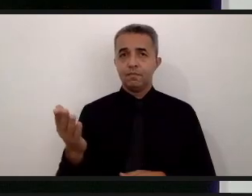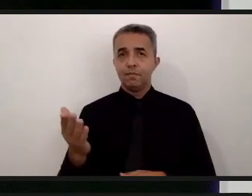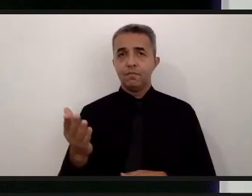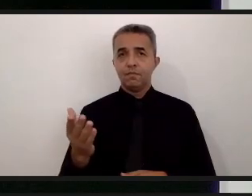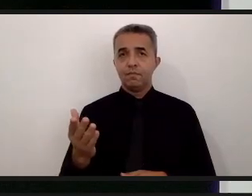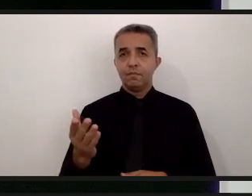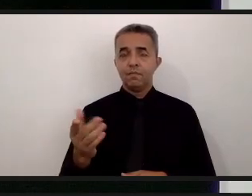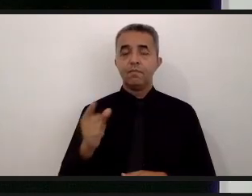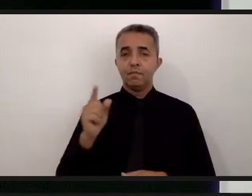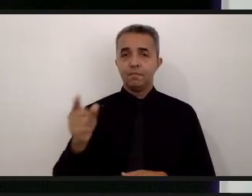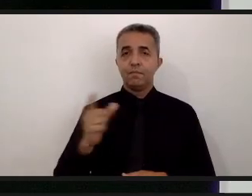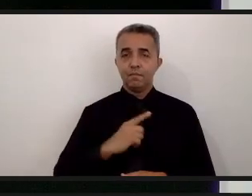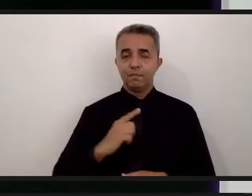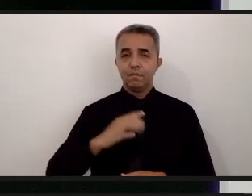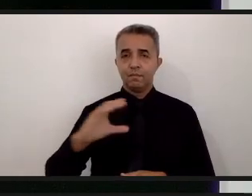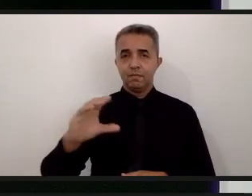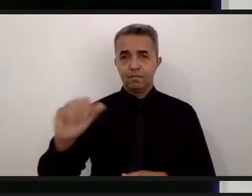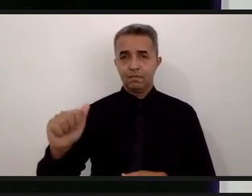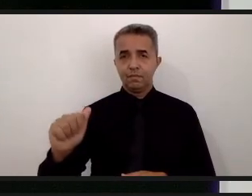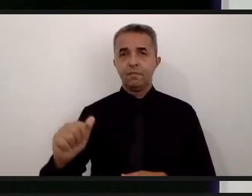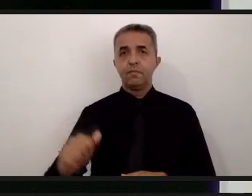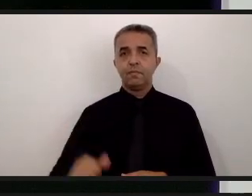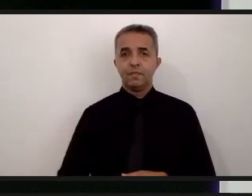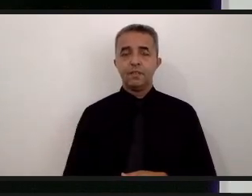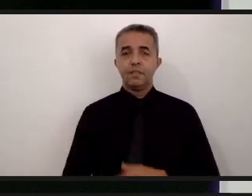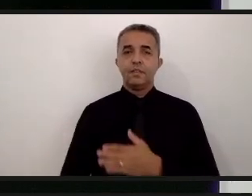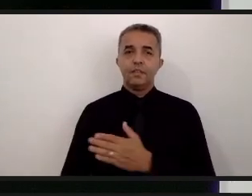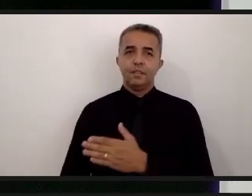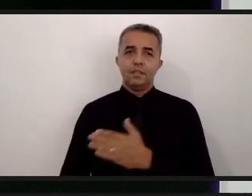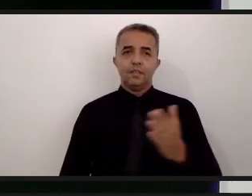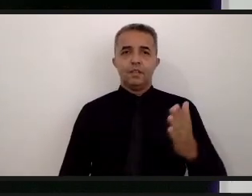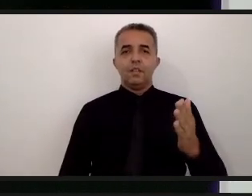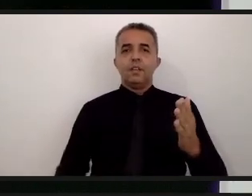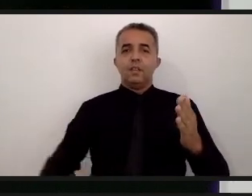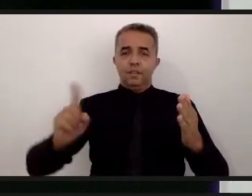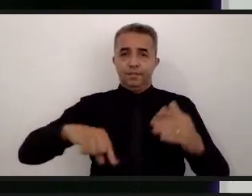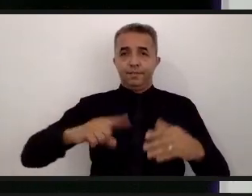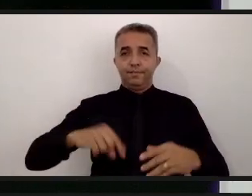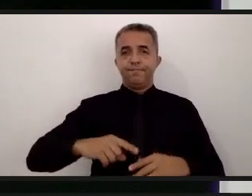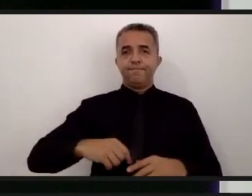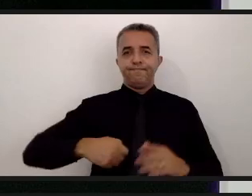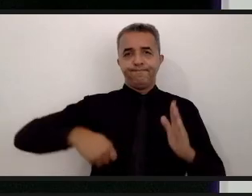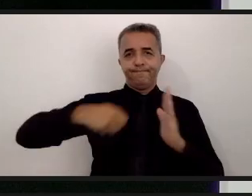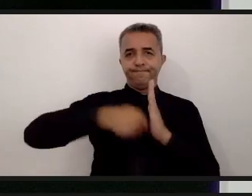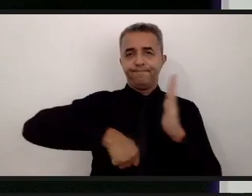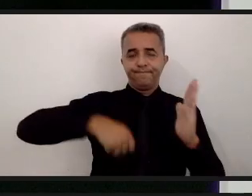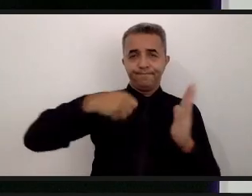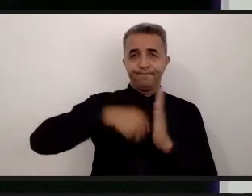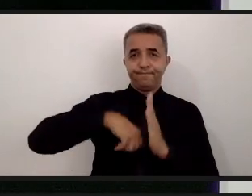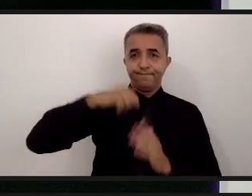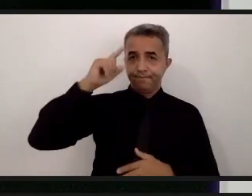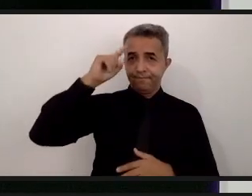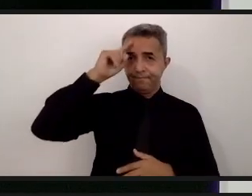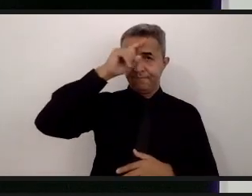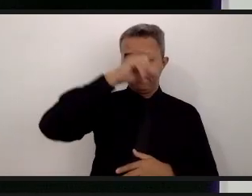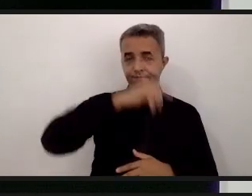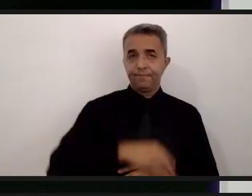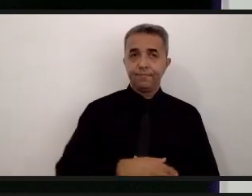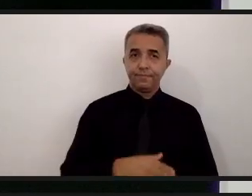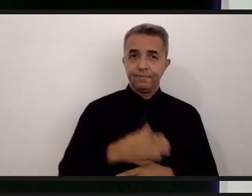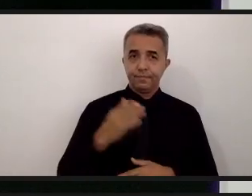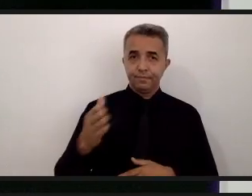CA. Aí sim é uma luta difícil. Aí sim você para e fala: e